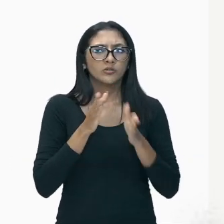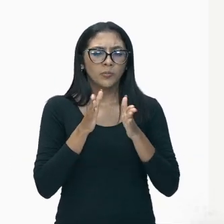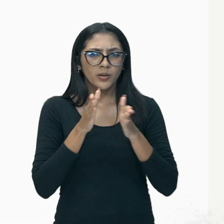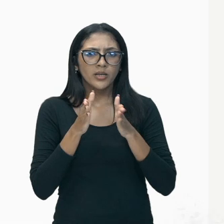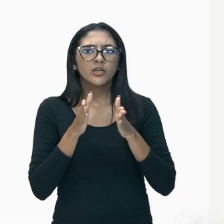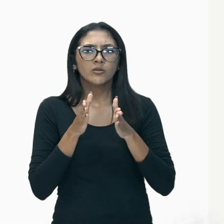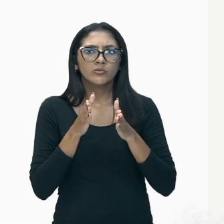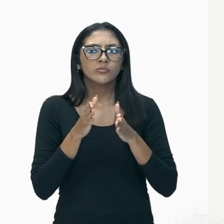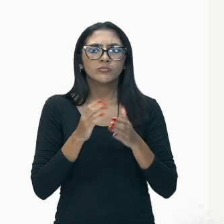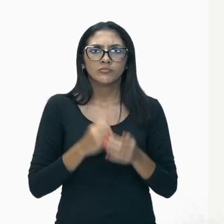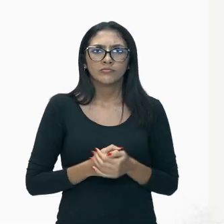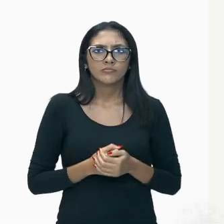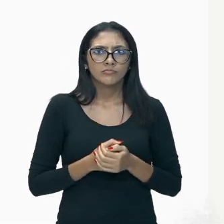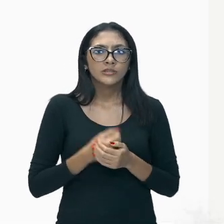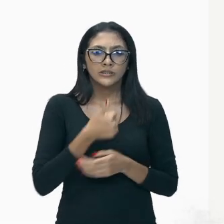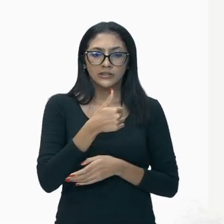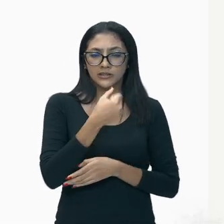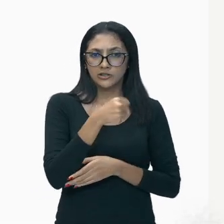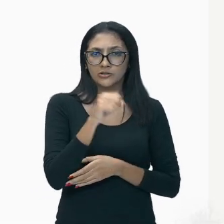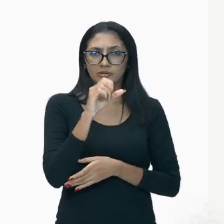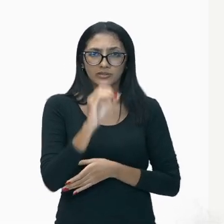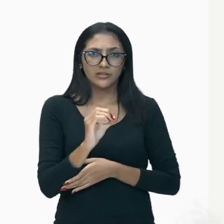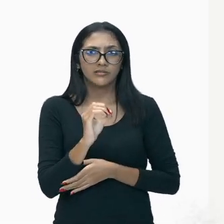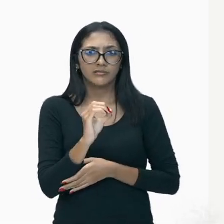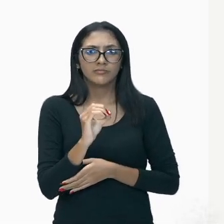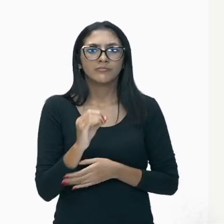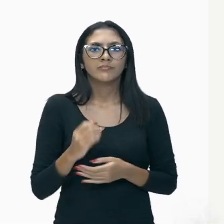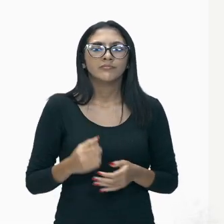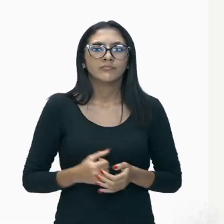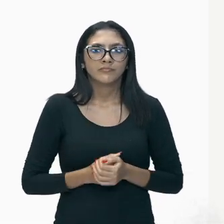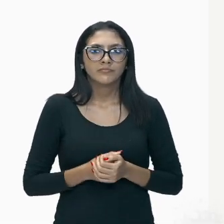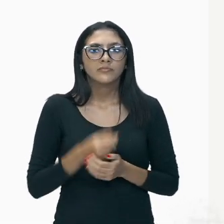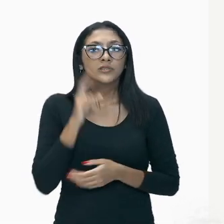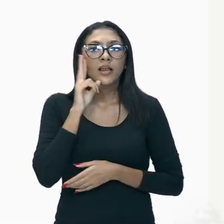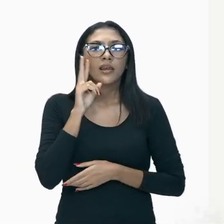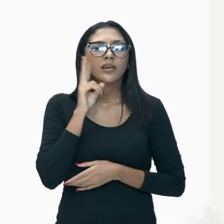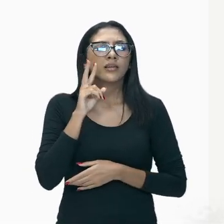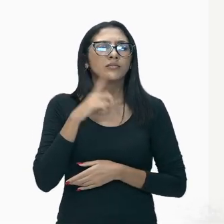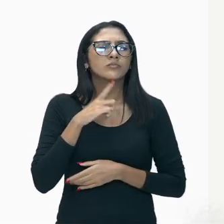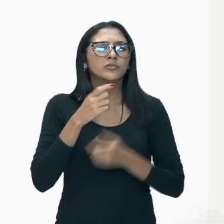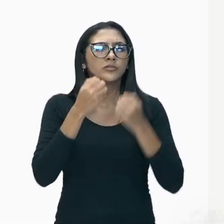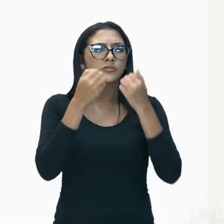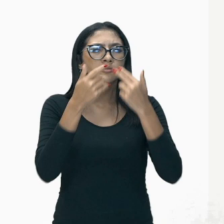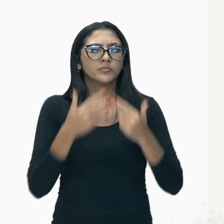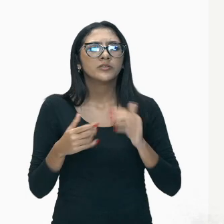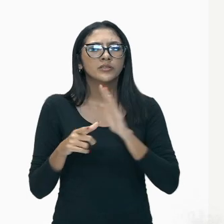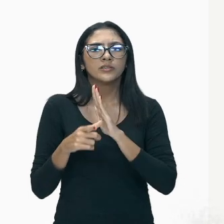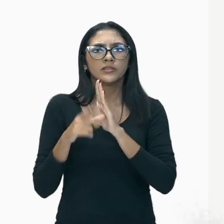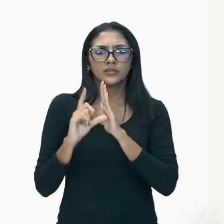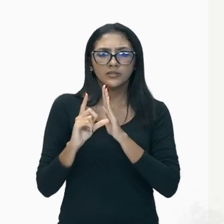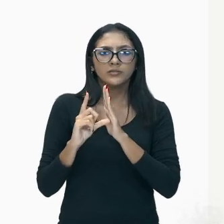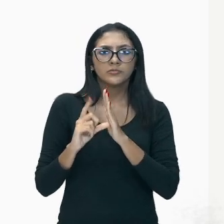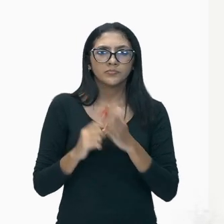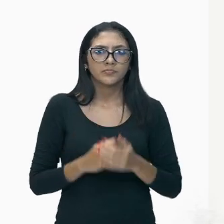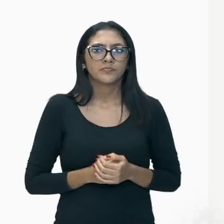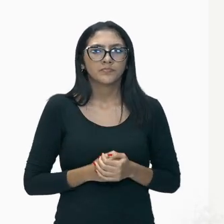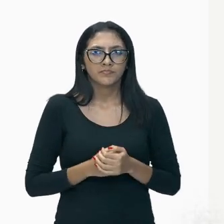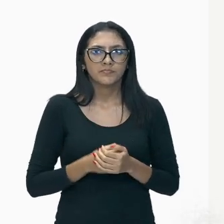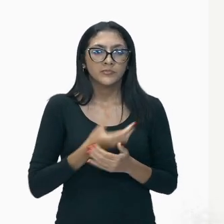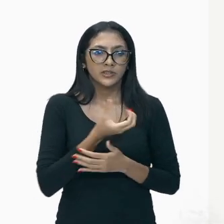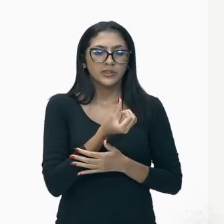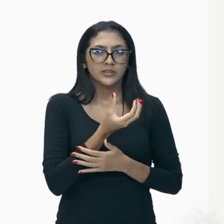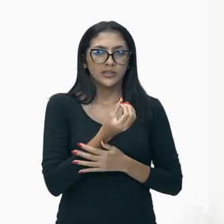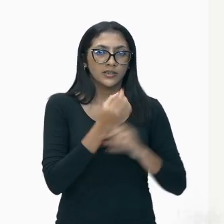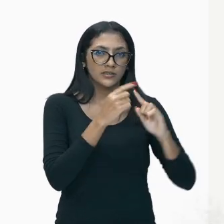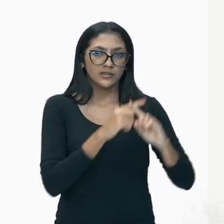que equivale a 180. Olha o que eu falei antes. Aí eu vou multiplicar 60